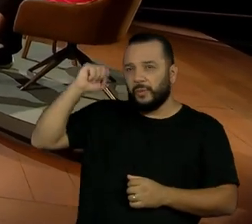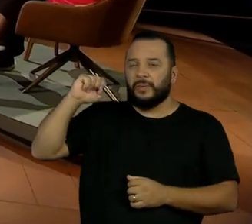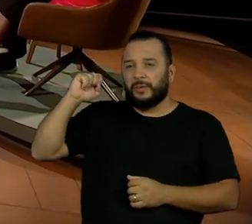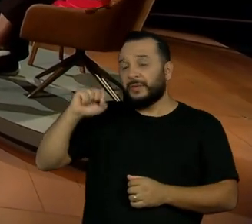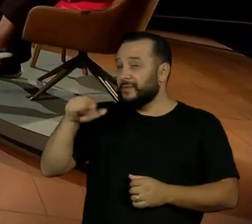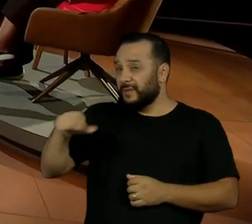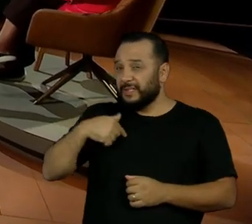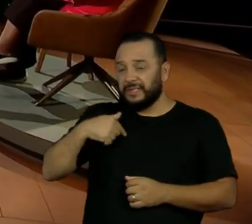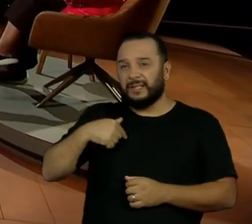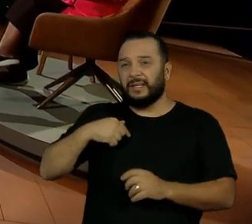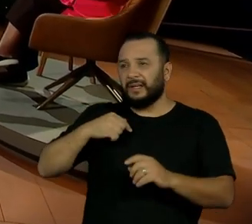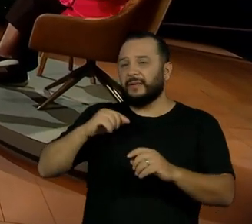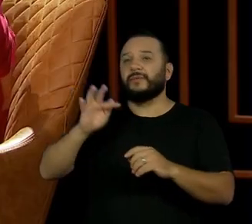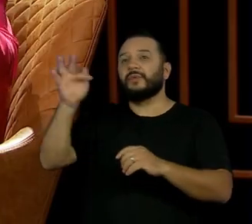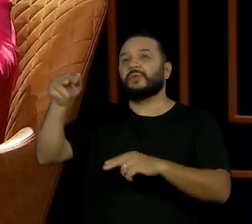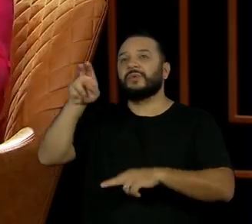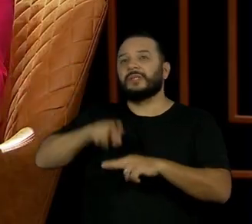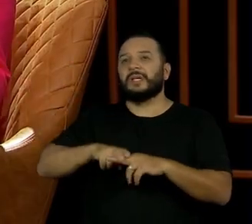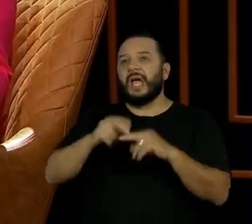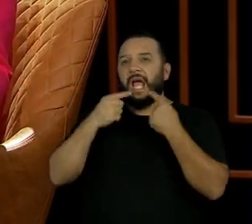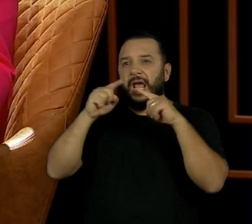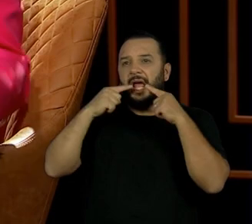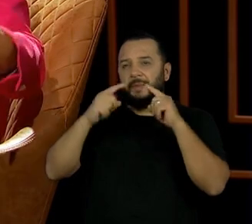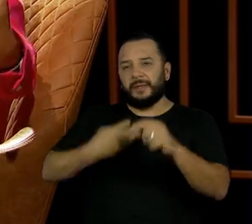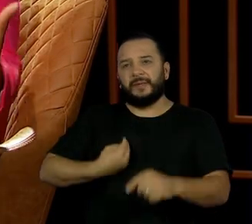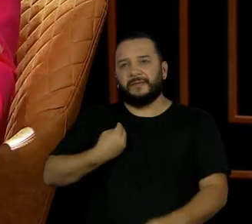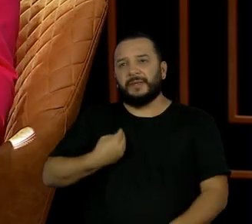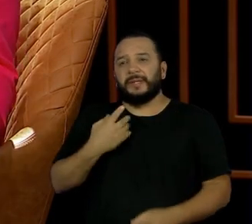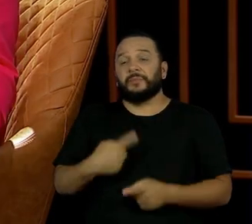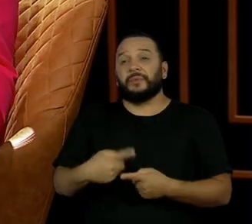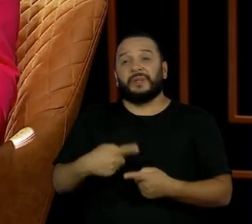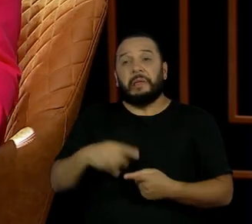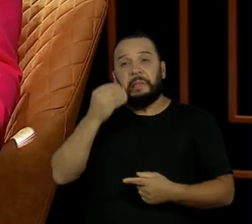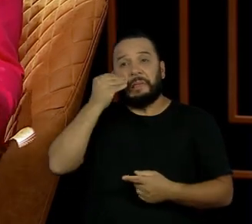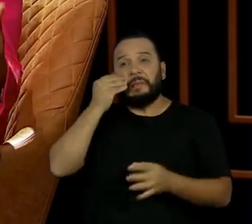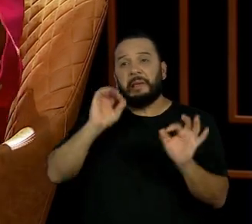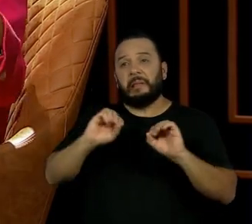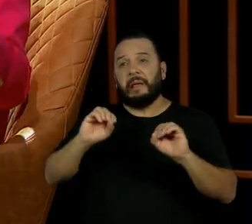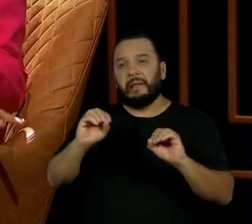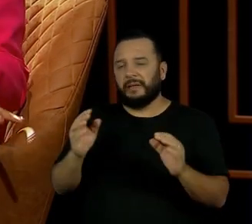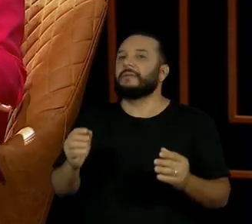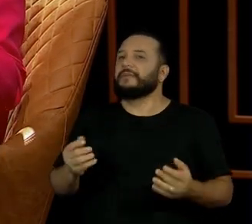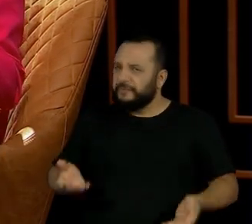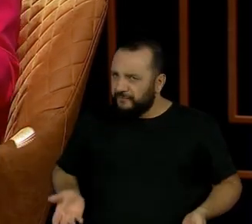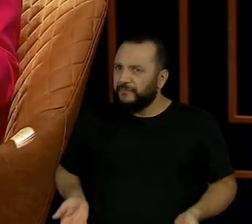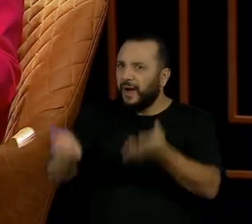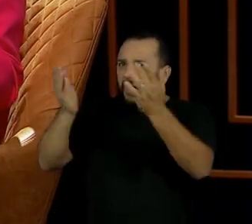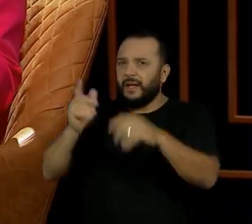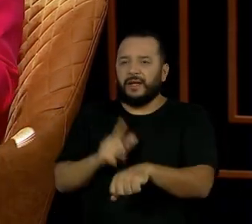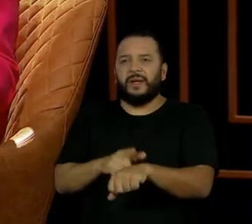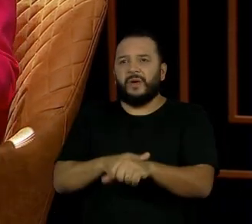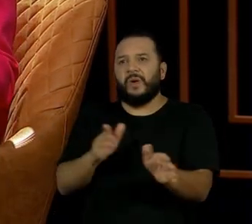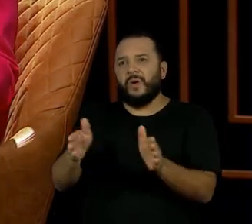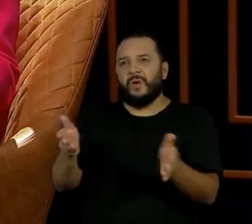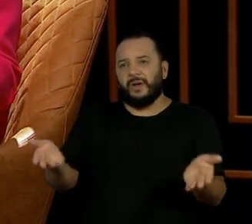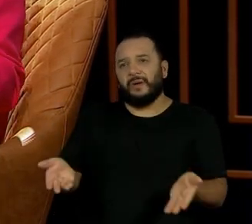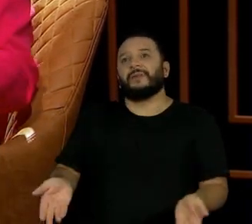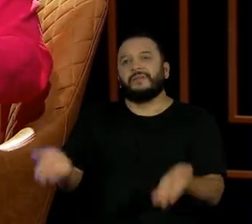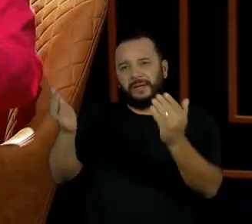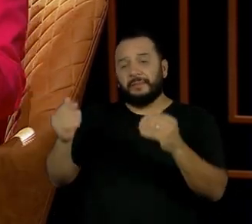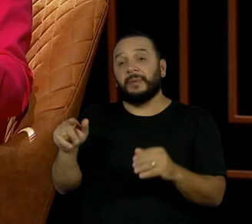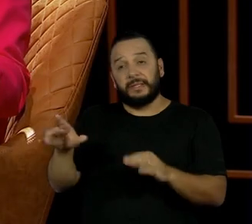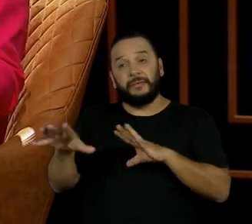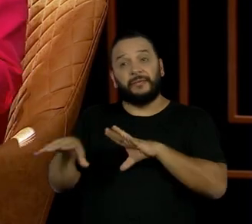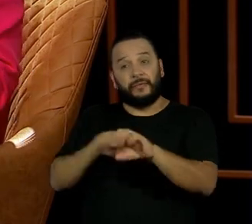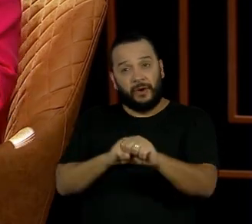se queixando da vida porque não tentei eu acho que a hora é agora só que para você ter sua segurança pega seu diploma